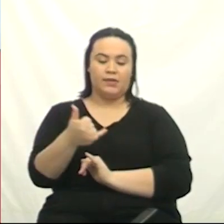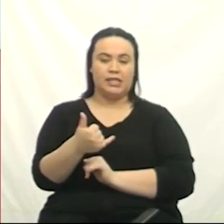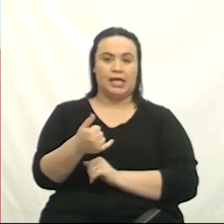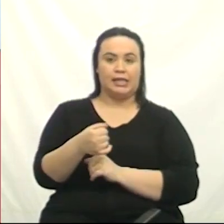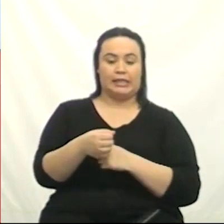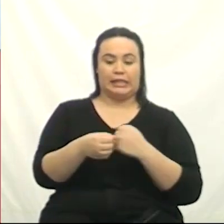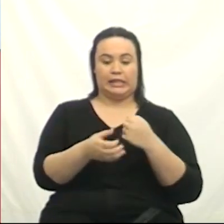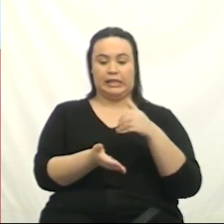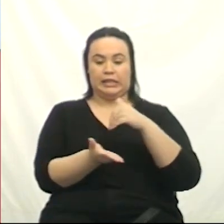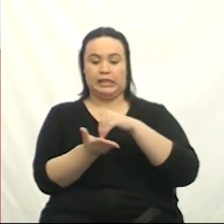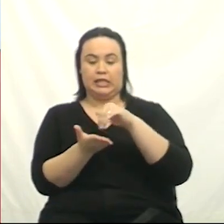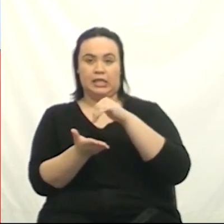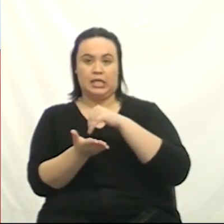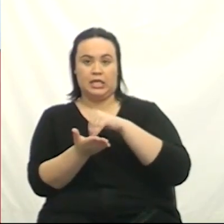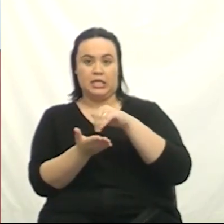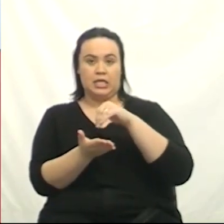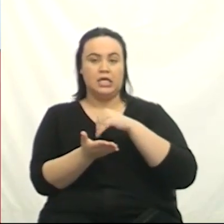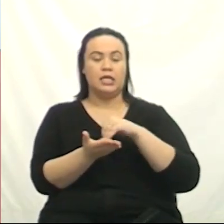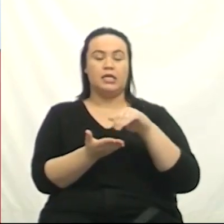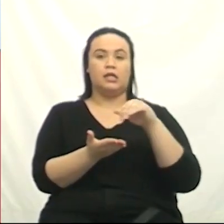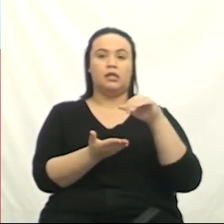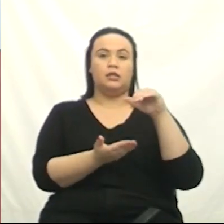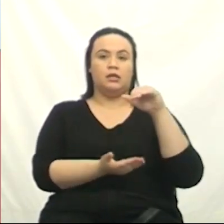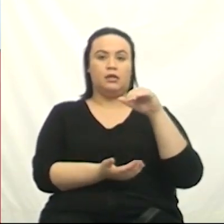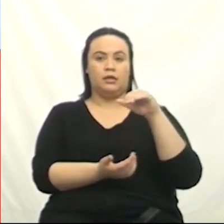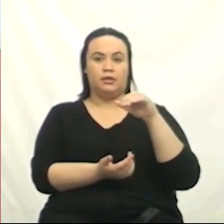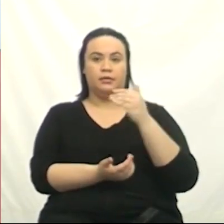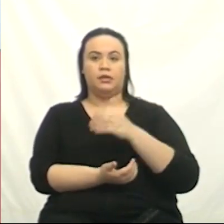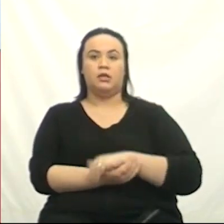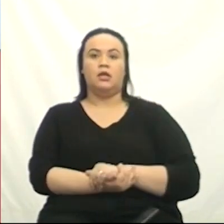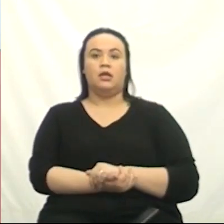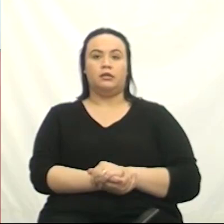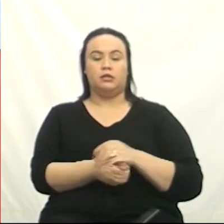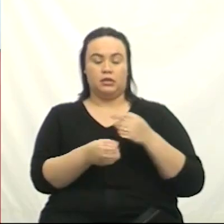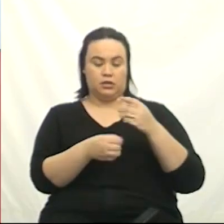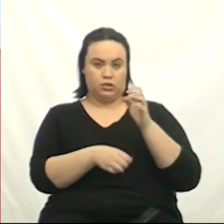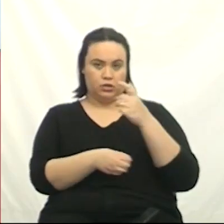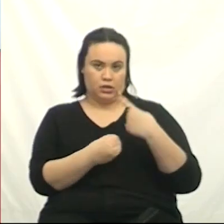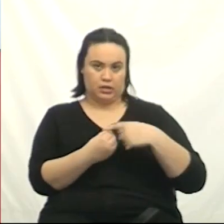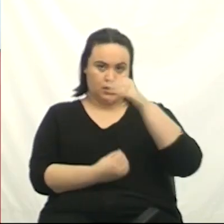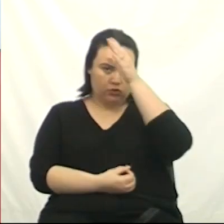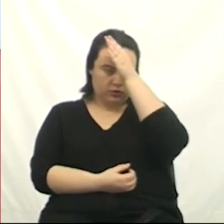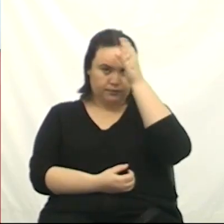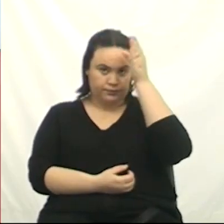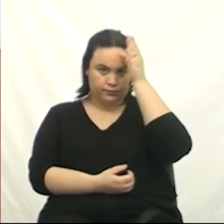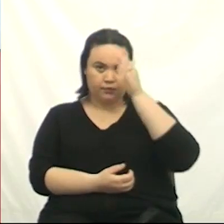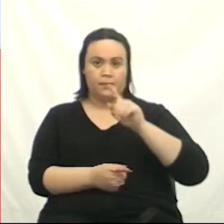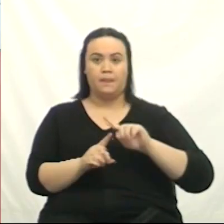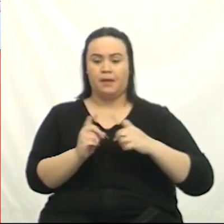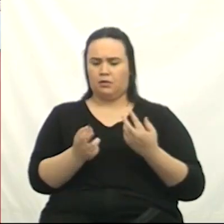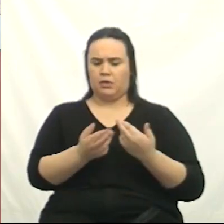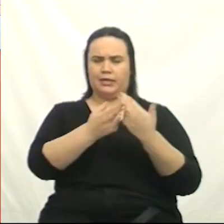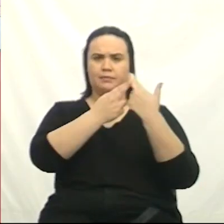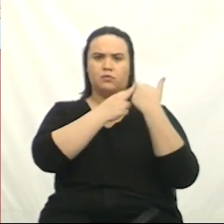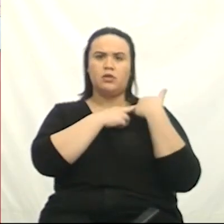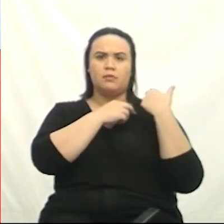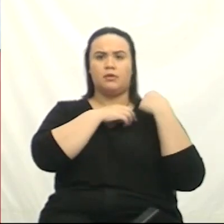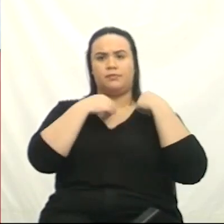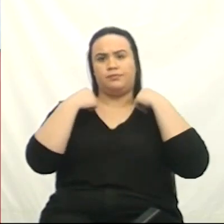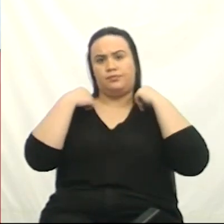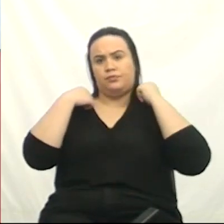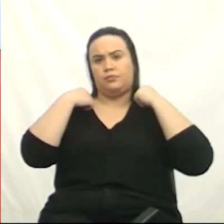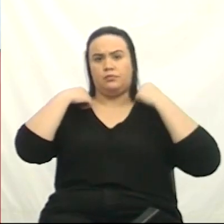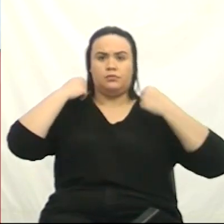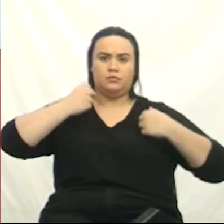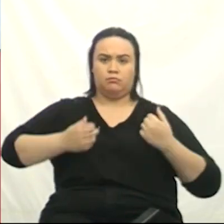e direcioná-la aonde que seria o mais adequado para a situação e a condição dela. Então uma responsabilidade diga-se de passagem vereador